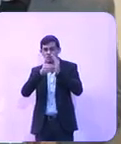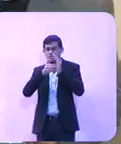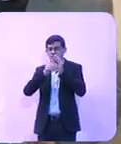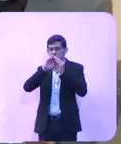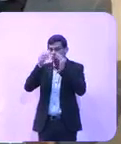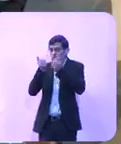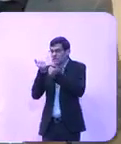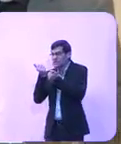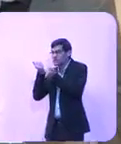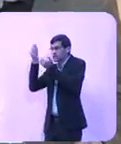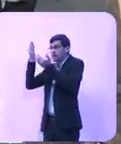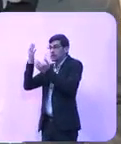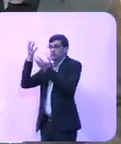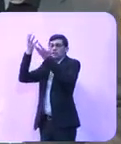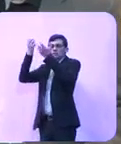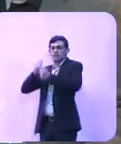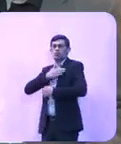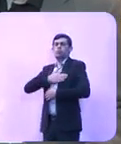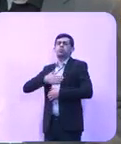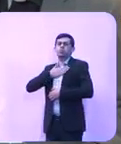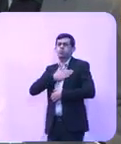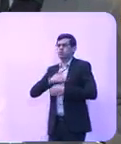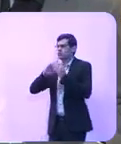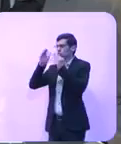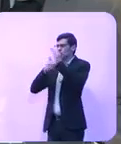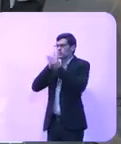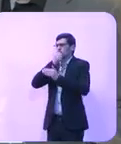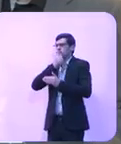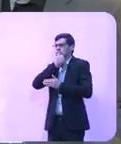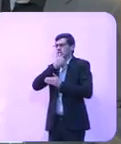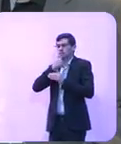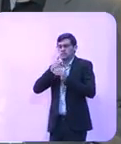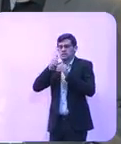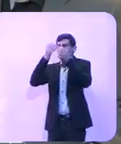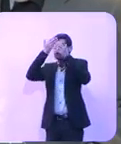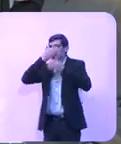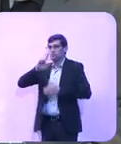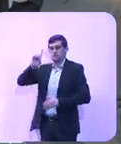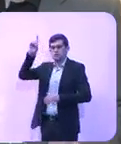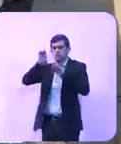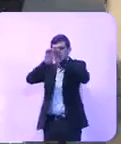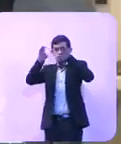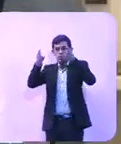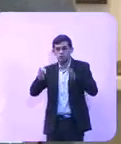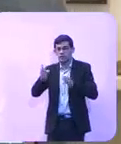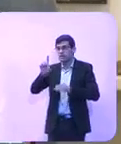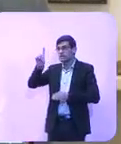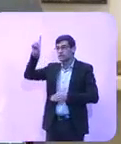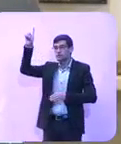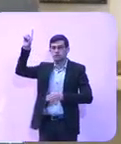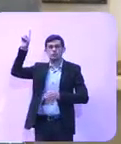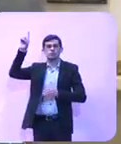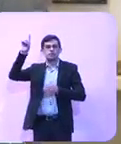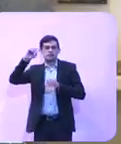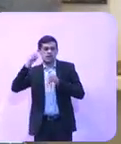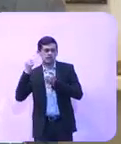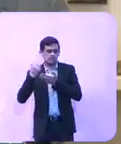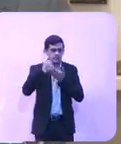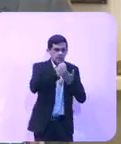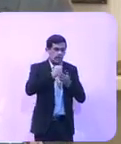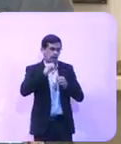ofertas e aceite com prazer os seus sacrifícios queimados no altar. Que Deus satisfaça os